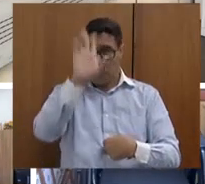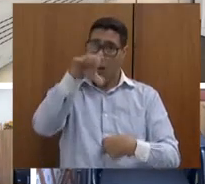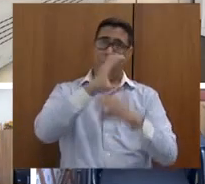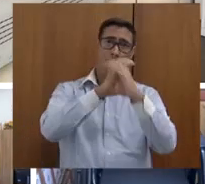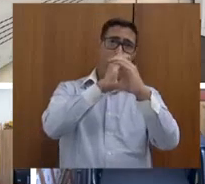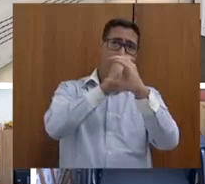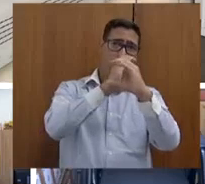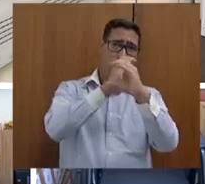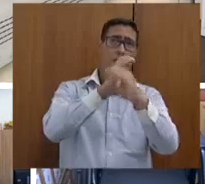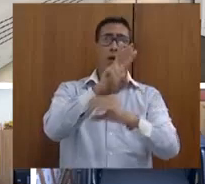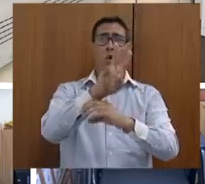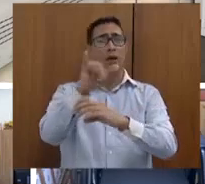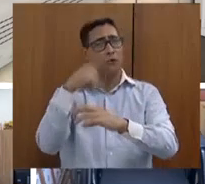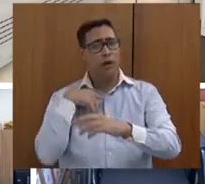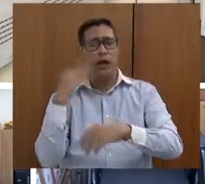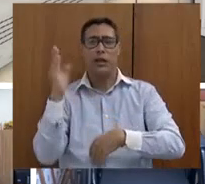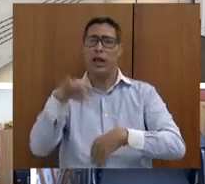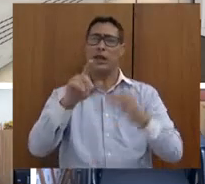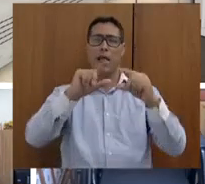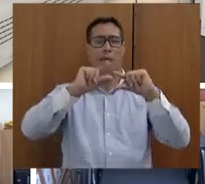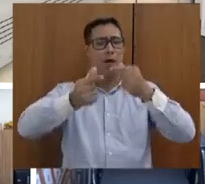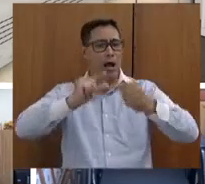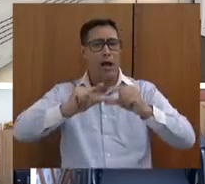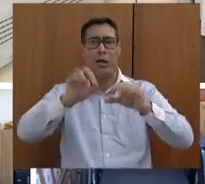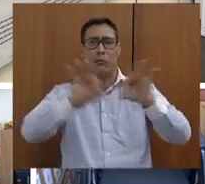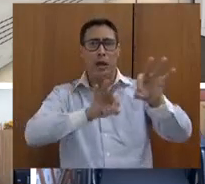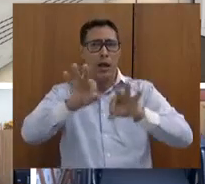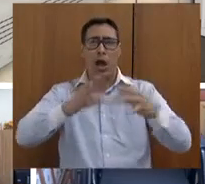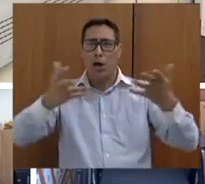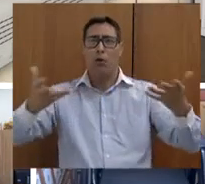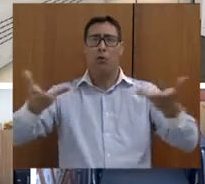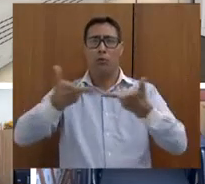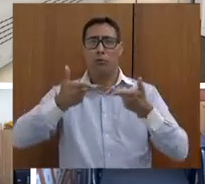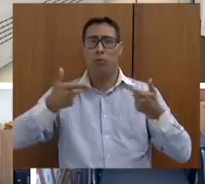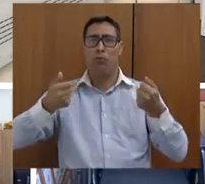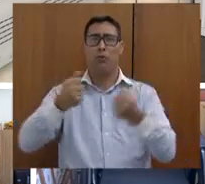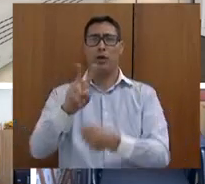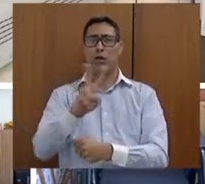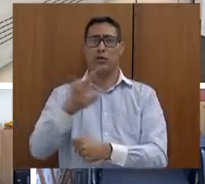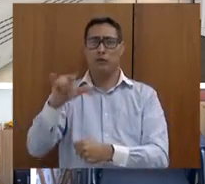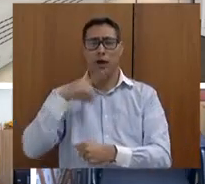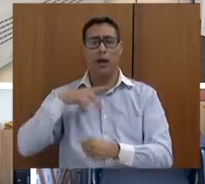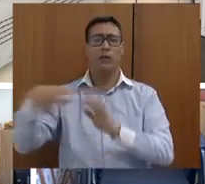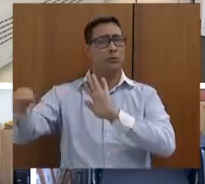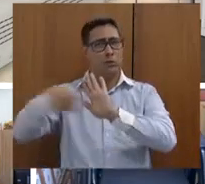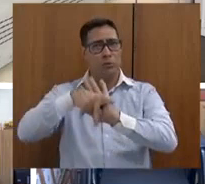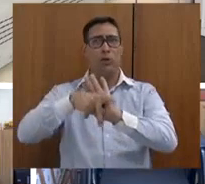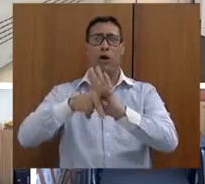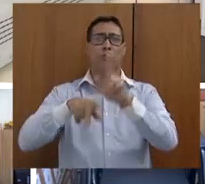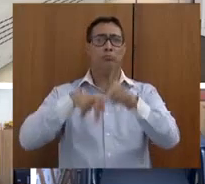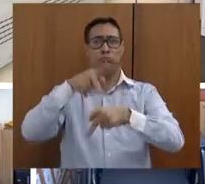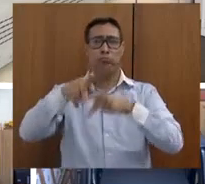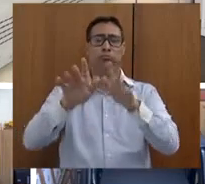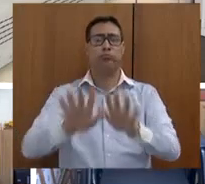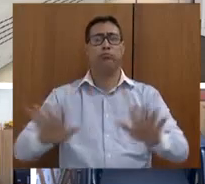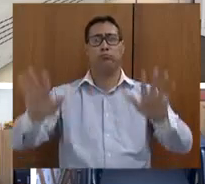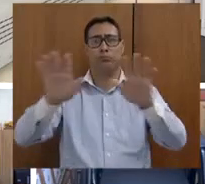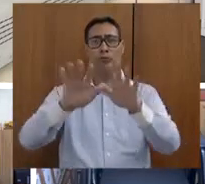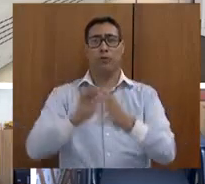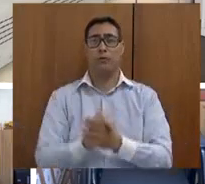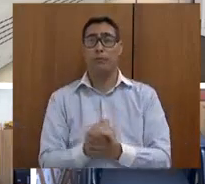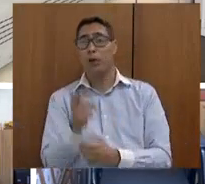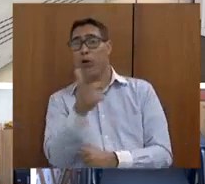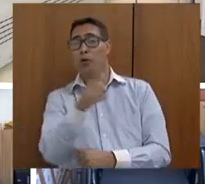escolas com infraestrutura de qualidade dos nossos das nossas comunidades escolares outra melhoria no